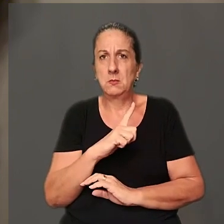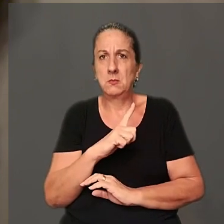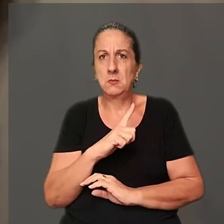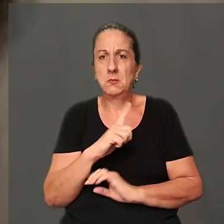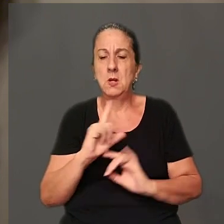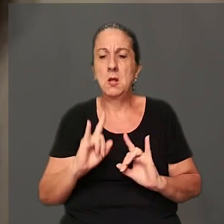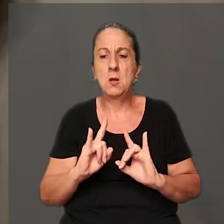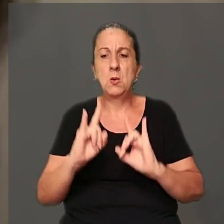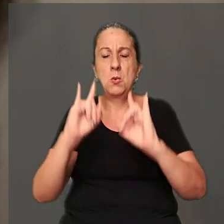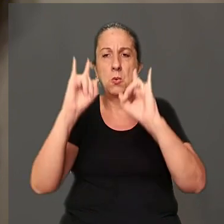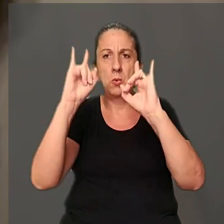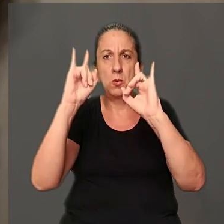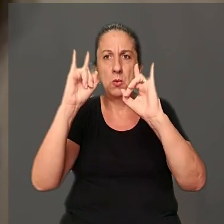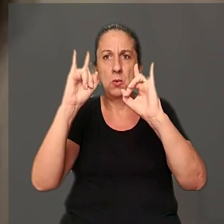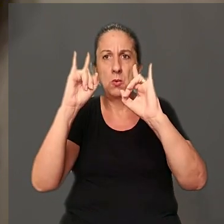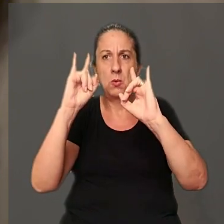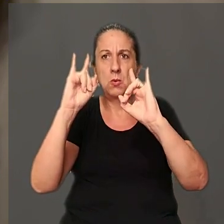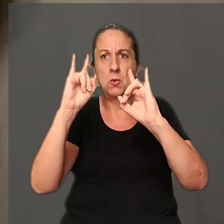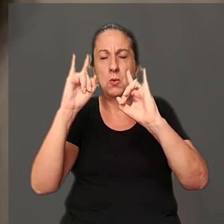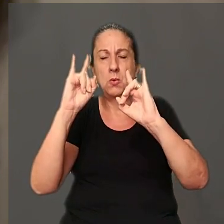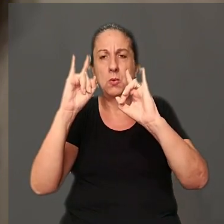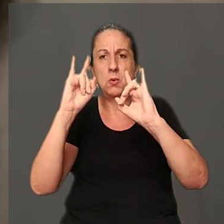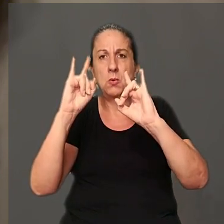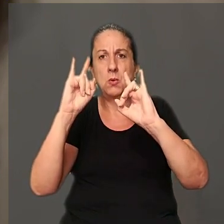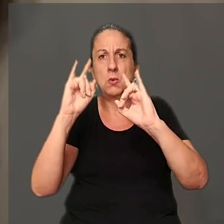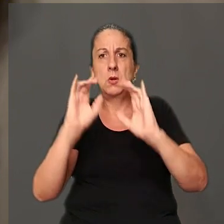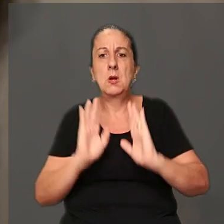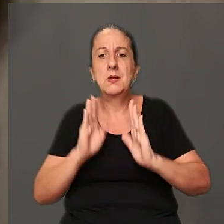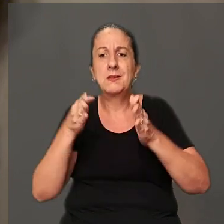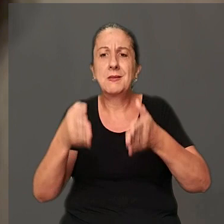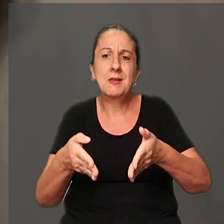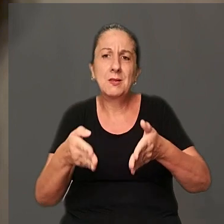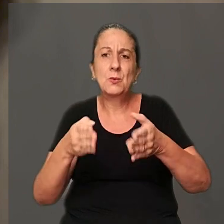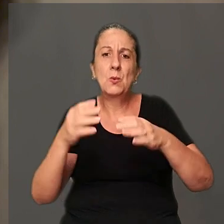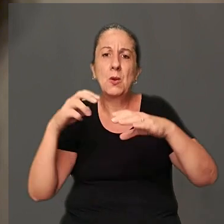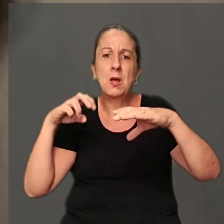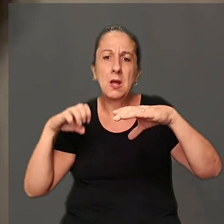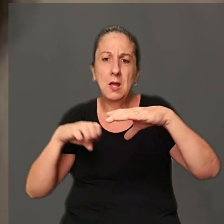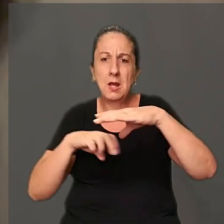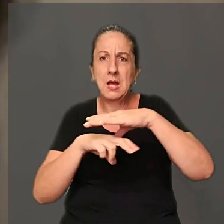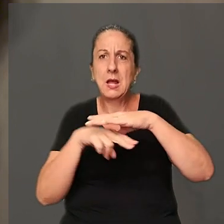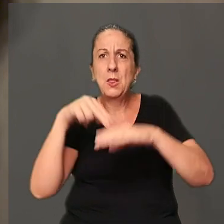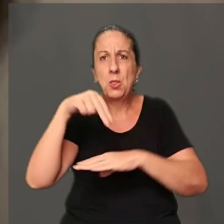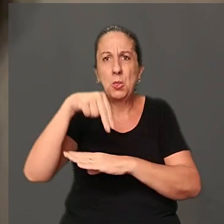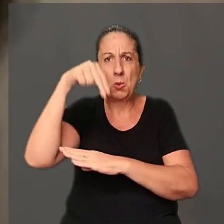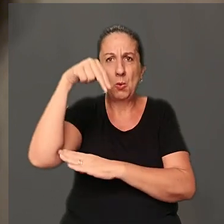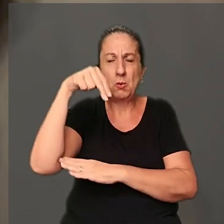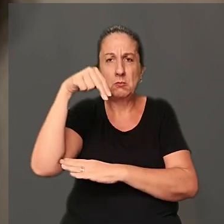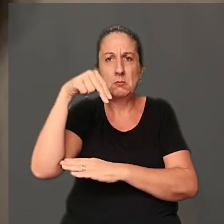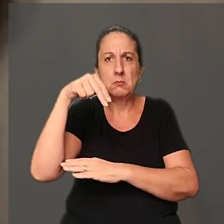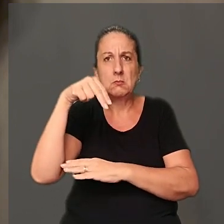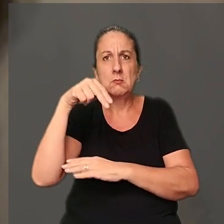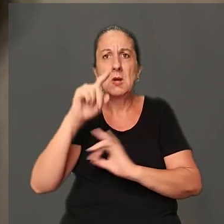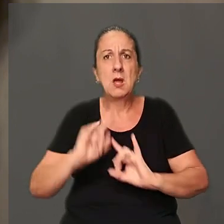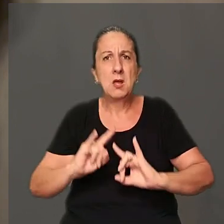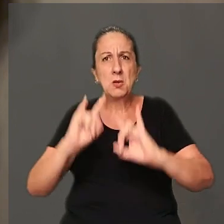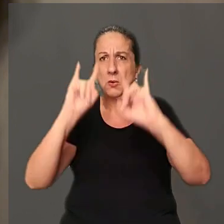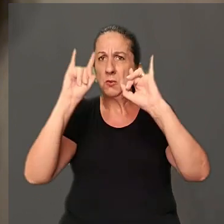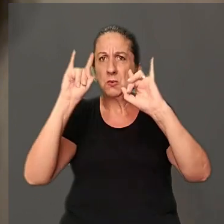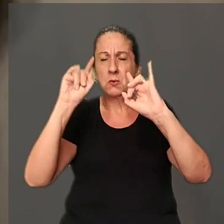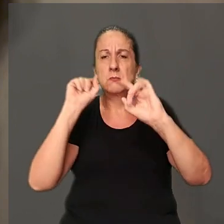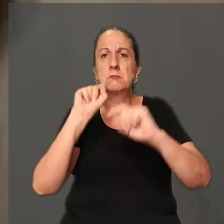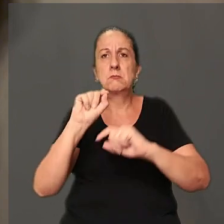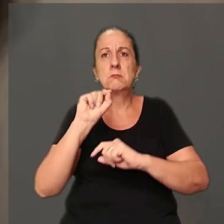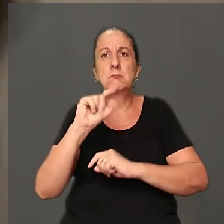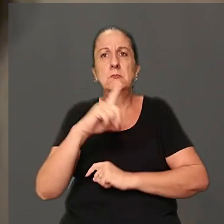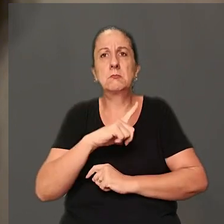um edifício lá no serviço de setor de garagens norte, um grande edifício que